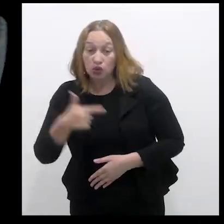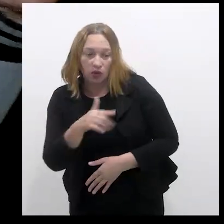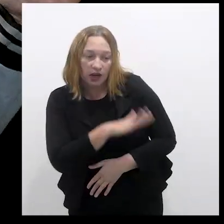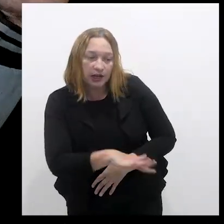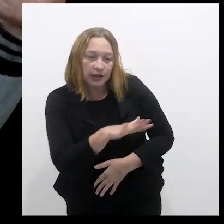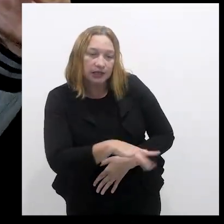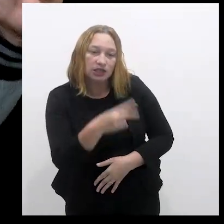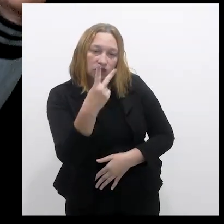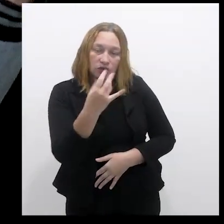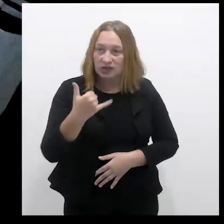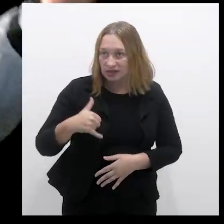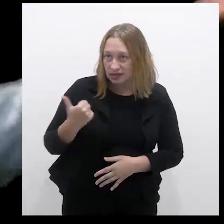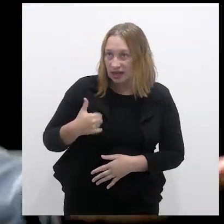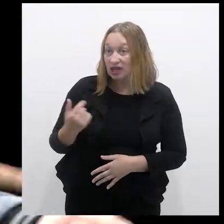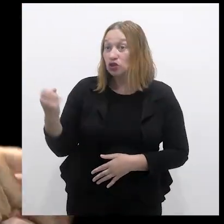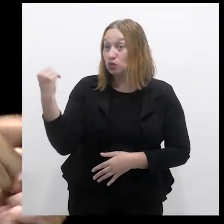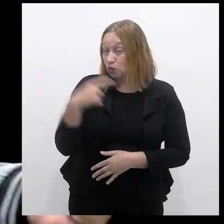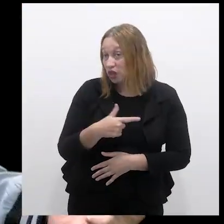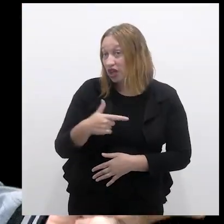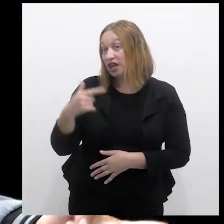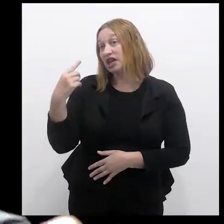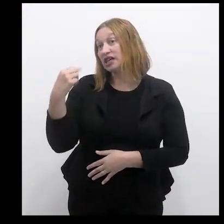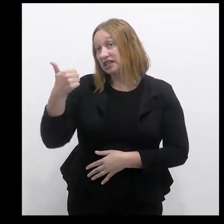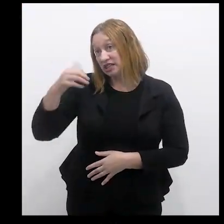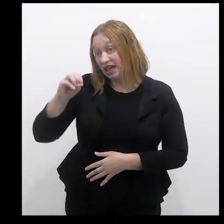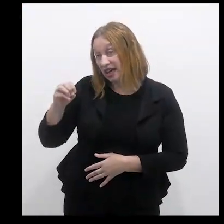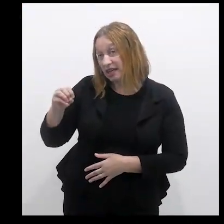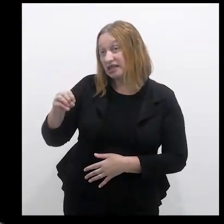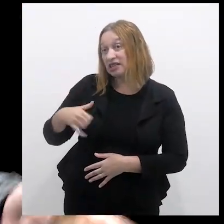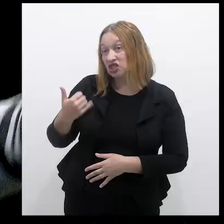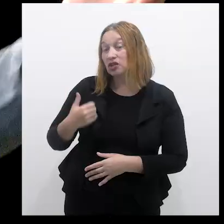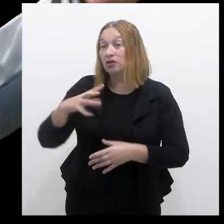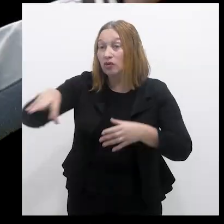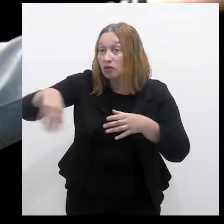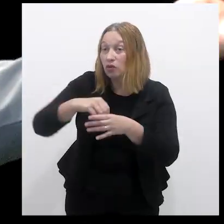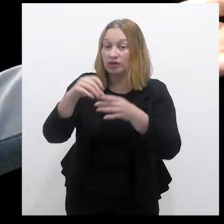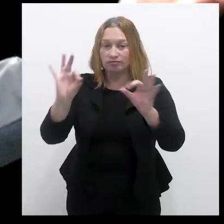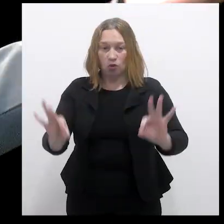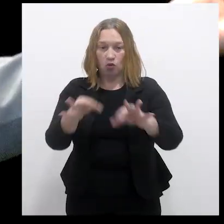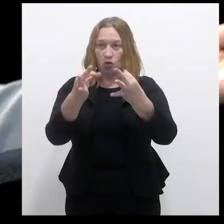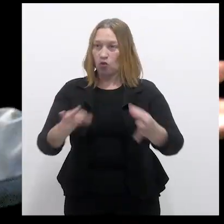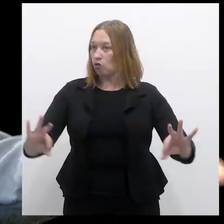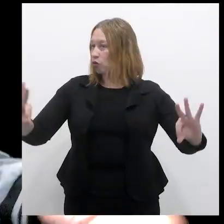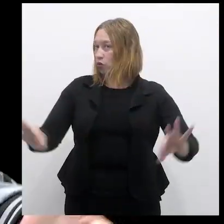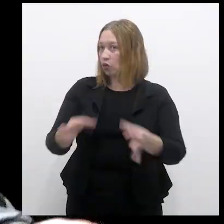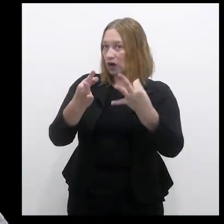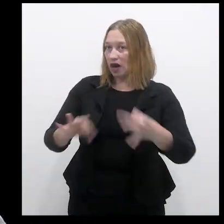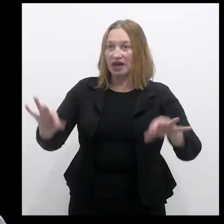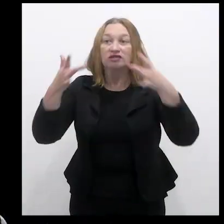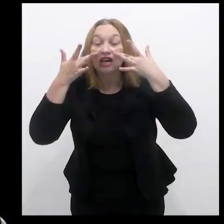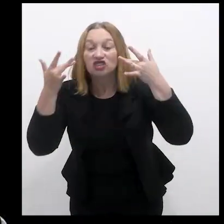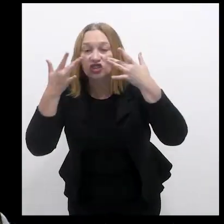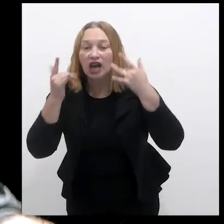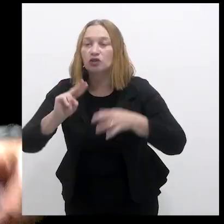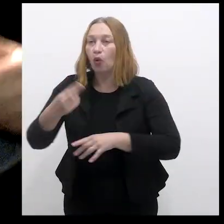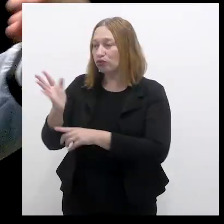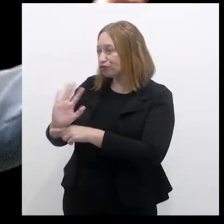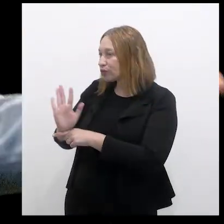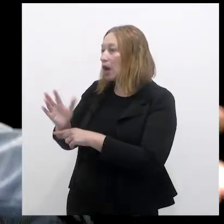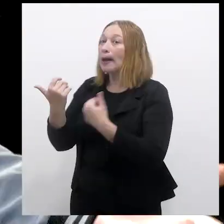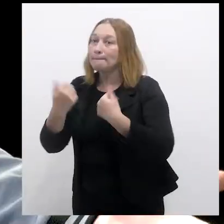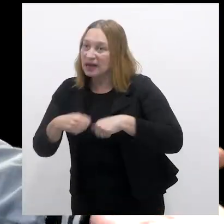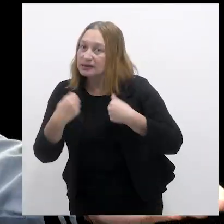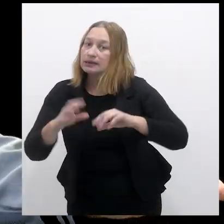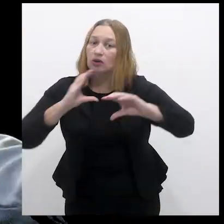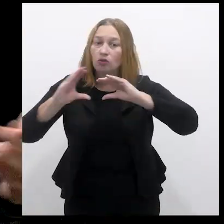mais próximas do que uma criança de 2 anos para uma criança de 10. E quando a gente coloca, né, numa orquestra, coloca num espetáculo de teatro,